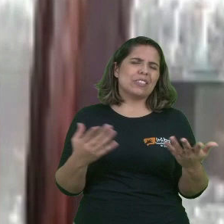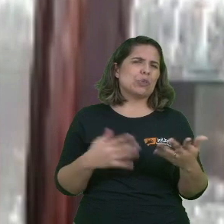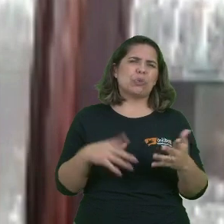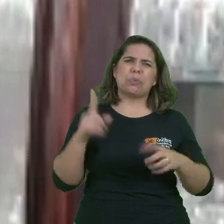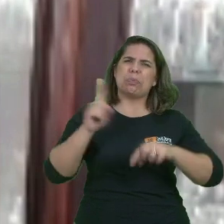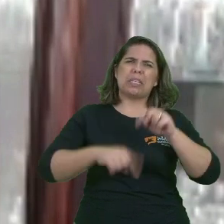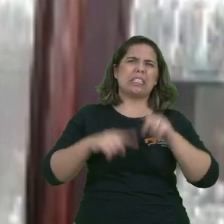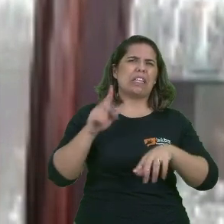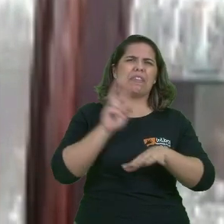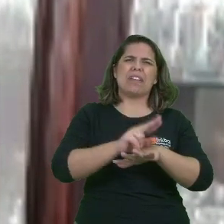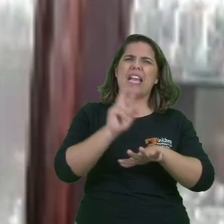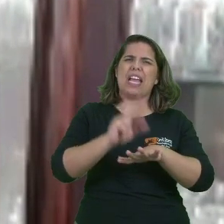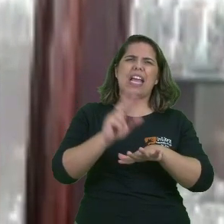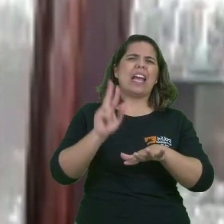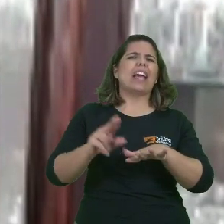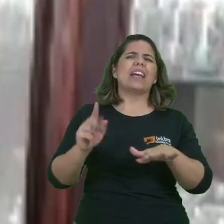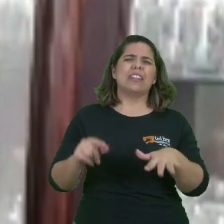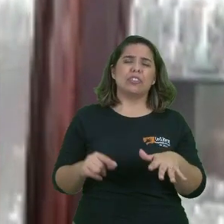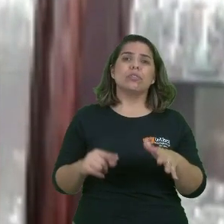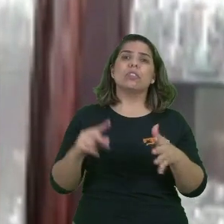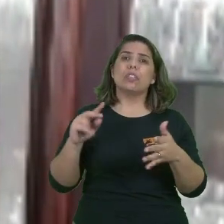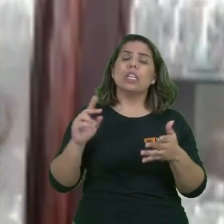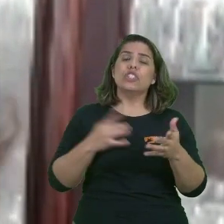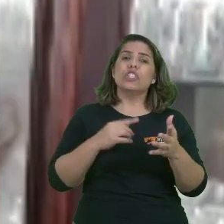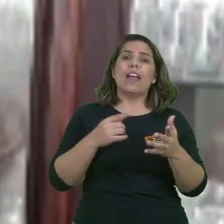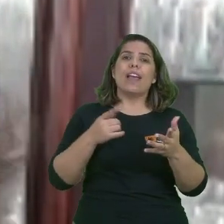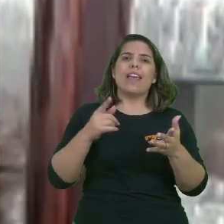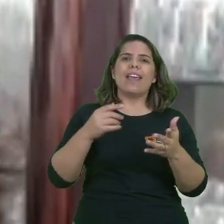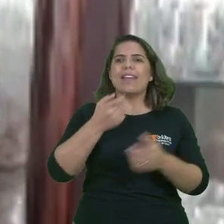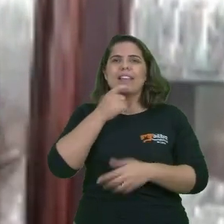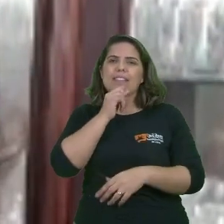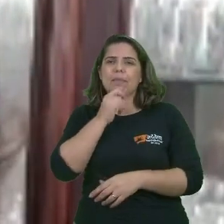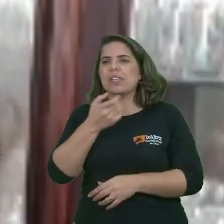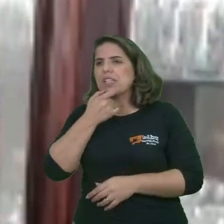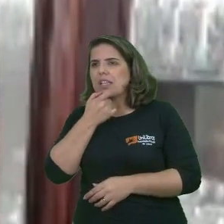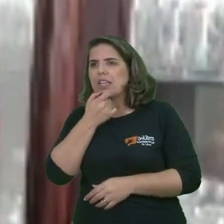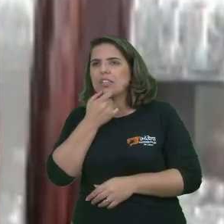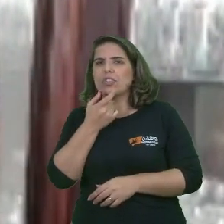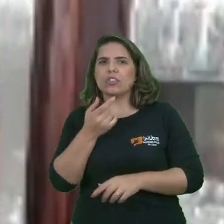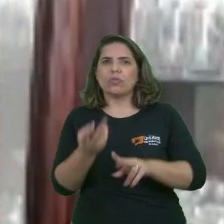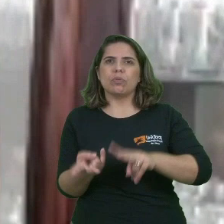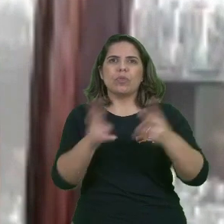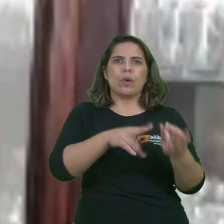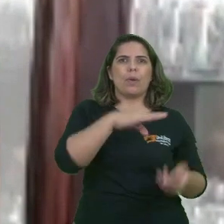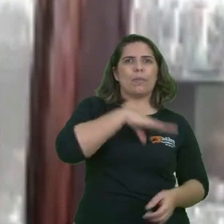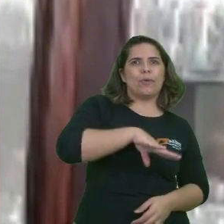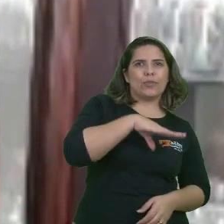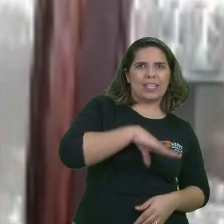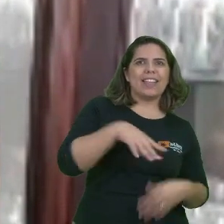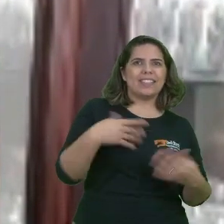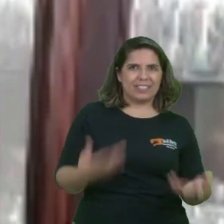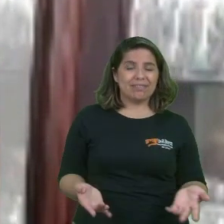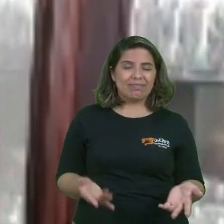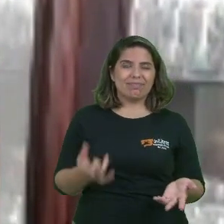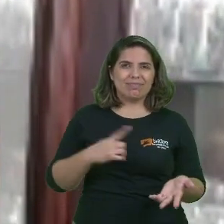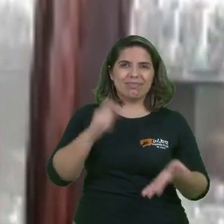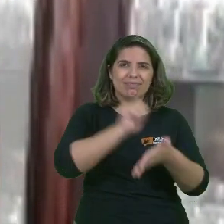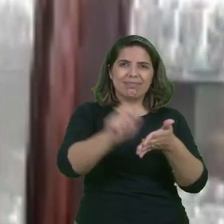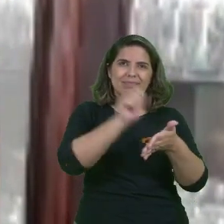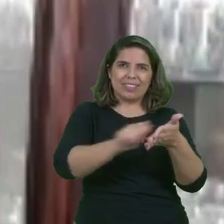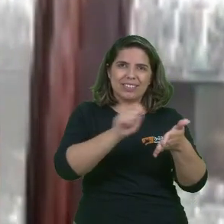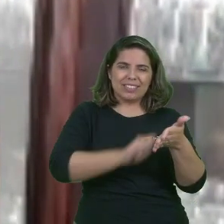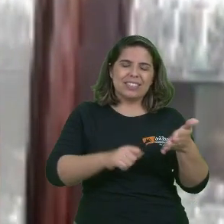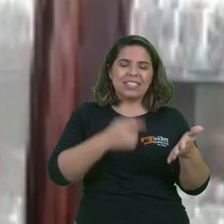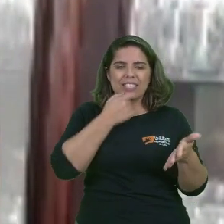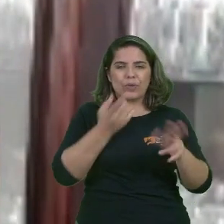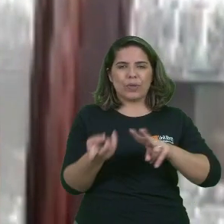obras inclusive vários deles traduzidos inteirinhos Mas quem produziu a ideia